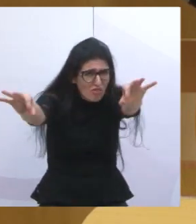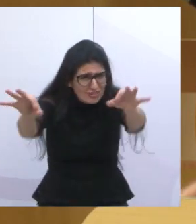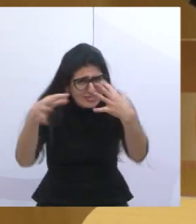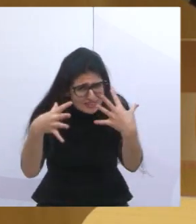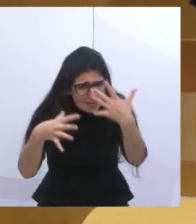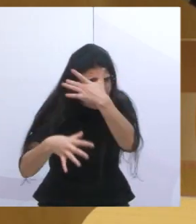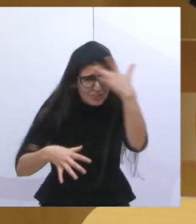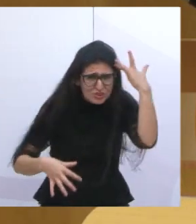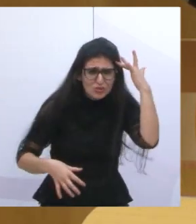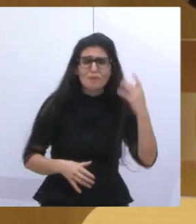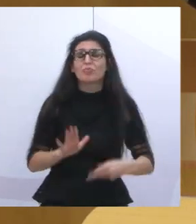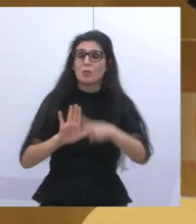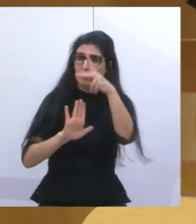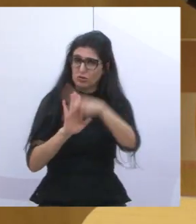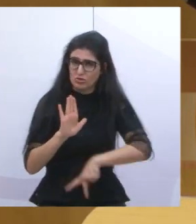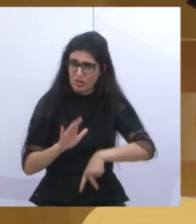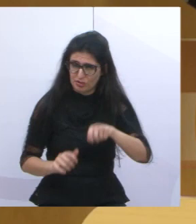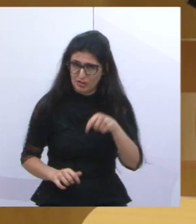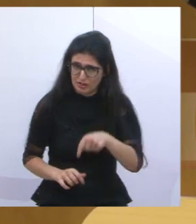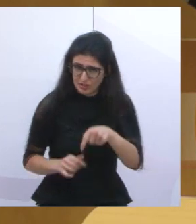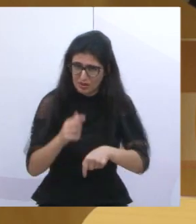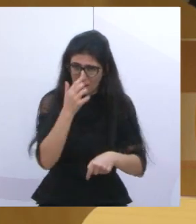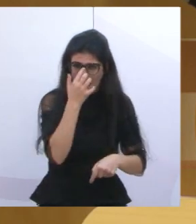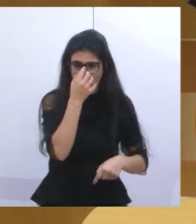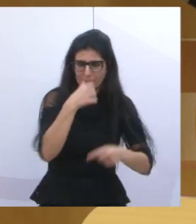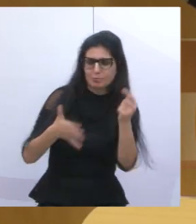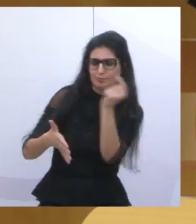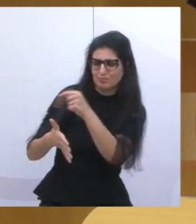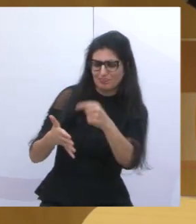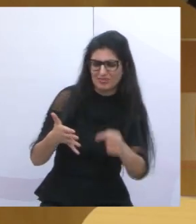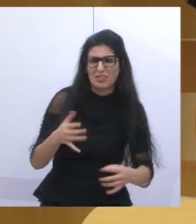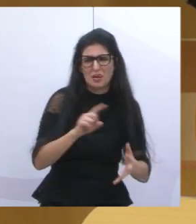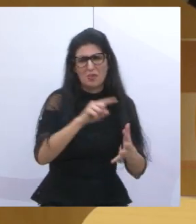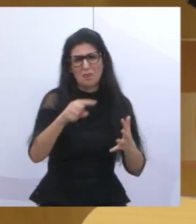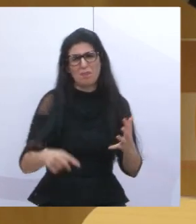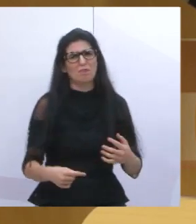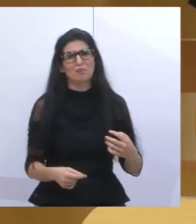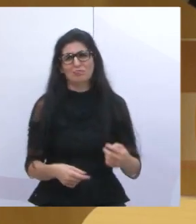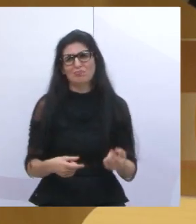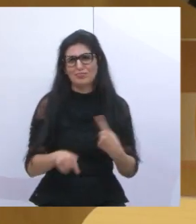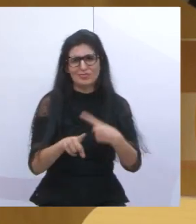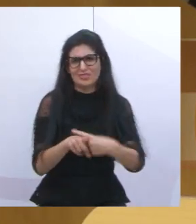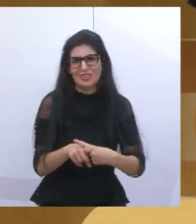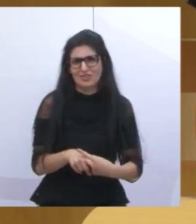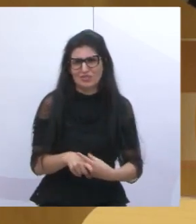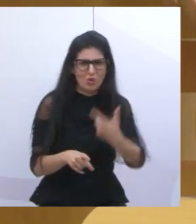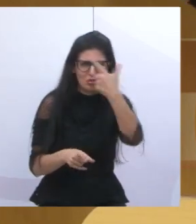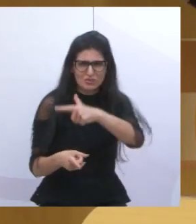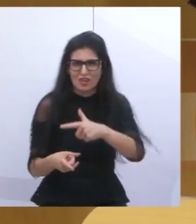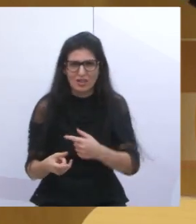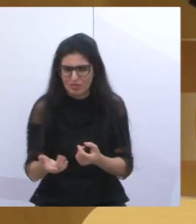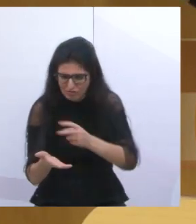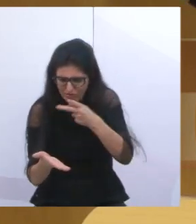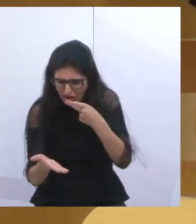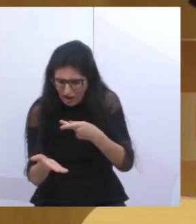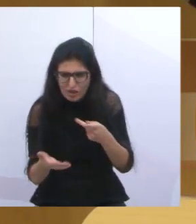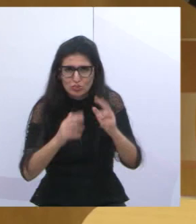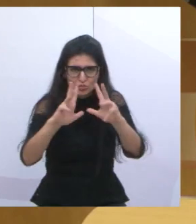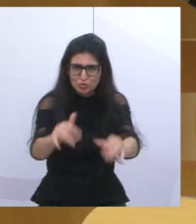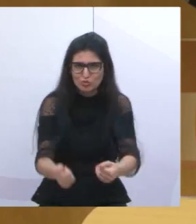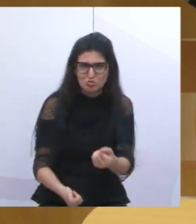atenção. Esse projeto aqui, vou pegar alguns pontos, porque infelizmente não dá para falar tudo em, não sei se vai ser 15 ou 7 minutos,